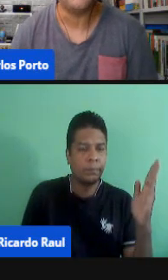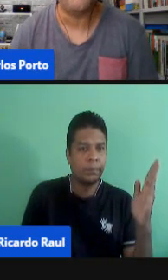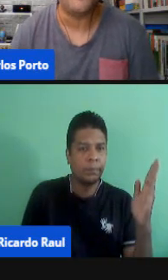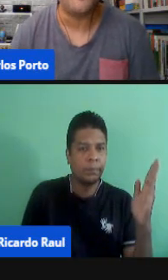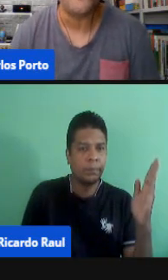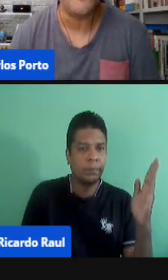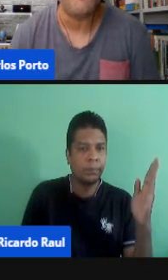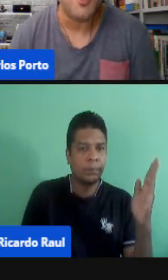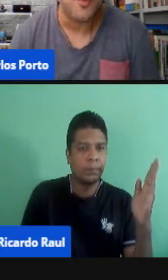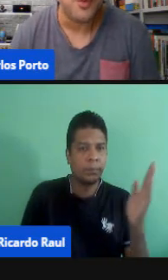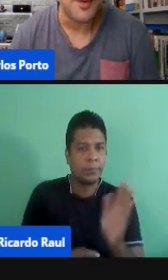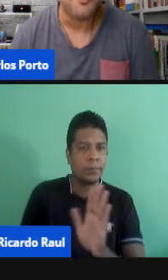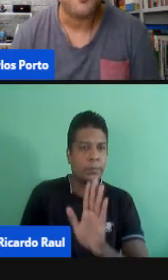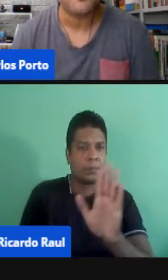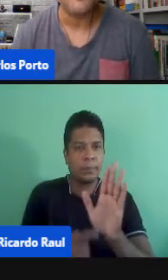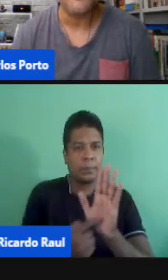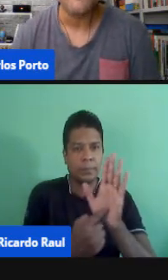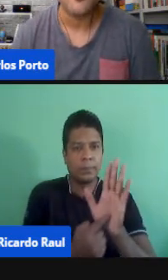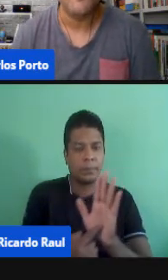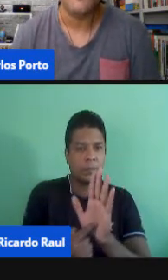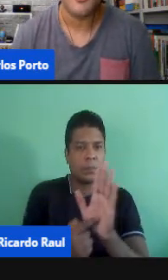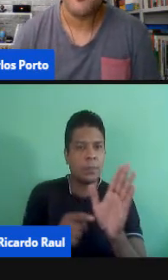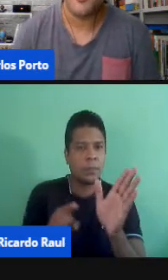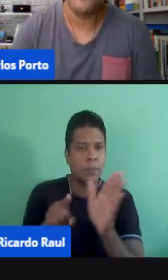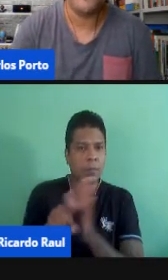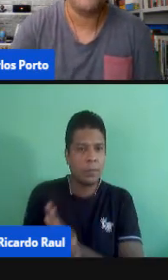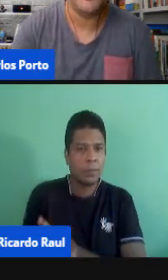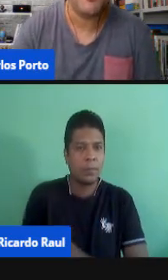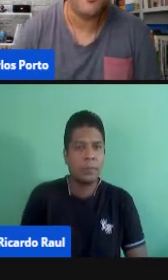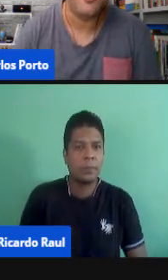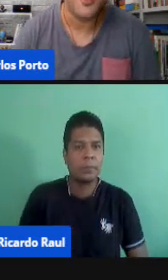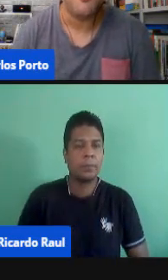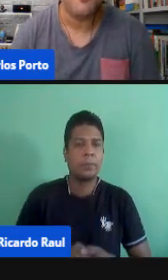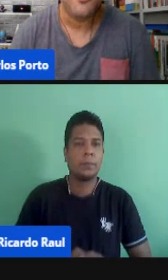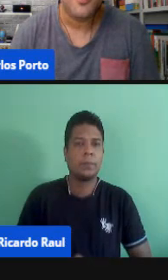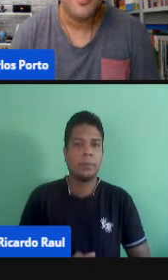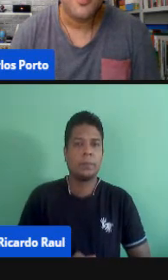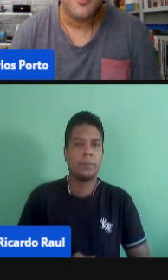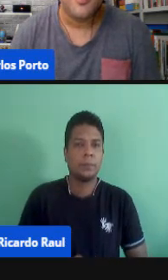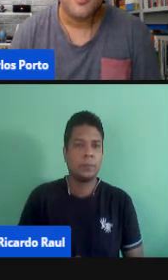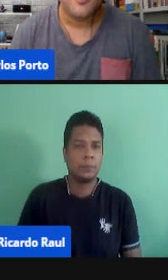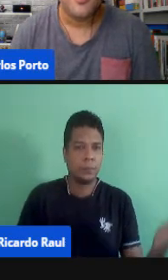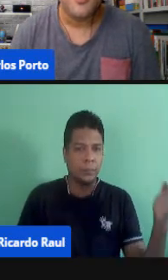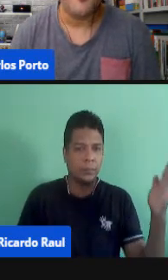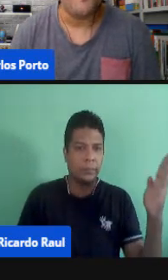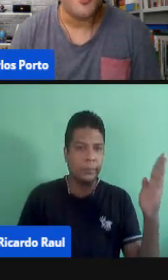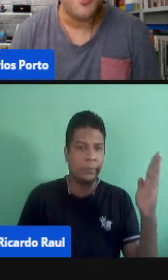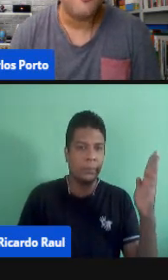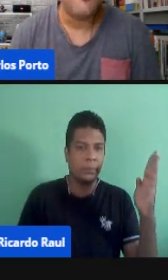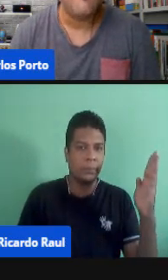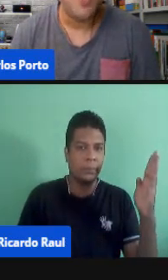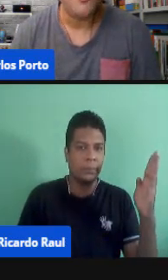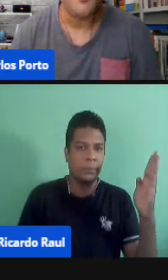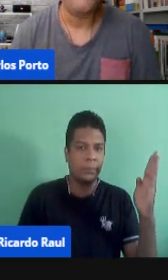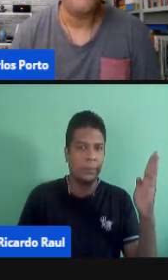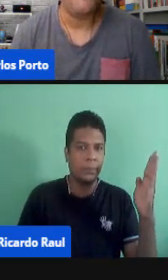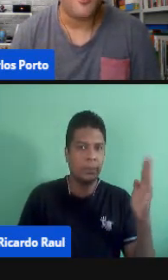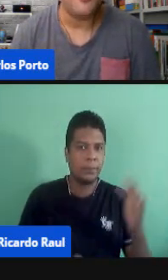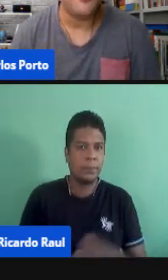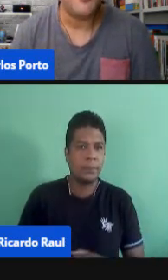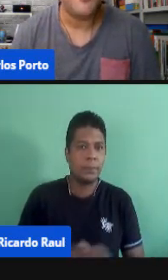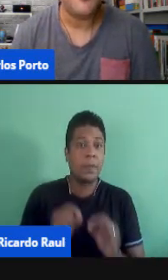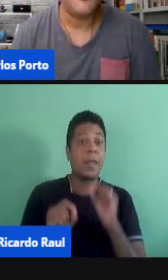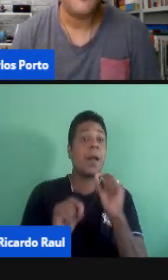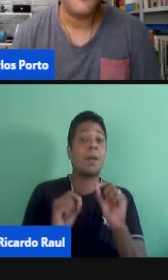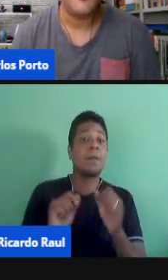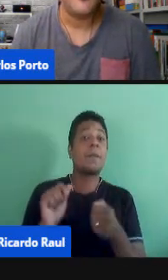para você agora com uma pergunta. Vamos lá, adianto aqui para você. E agora, o que a gente